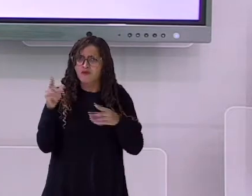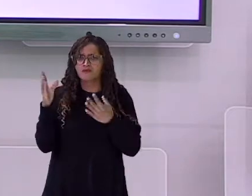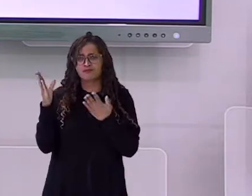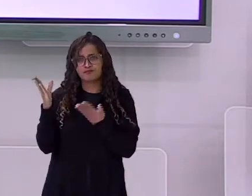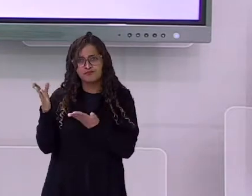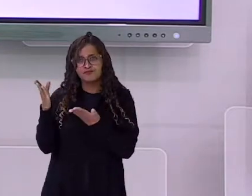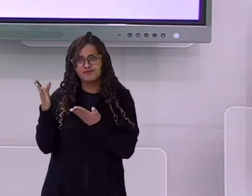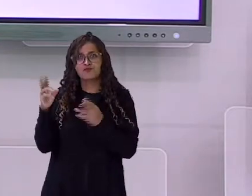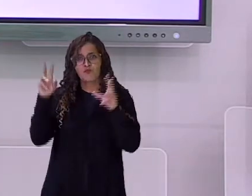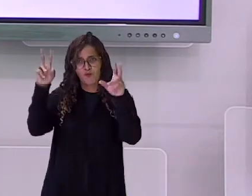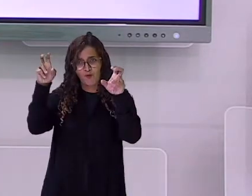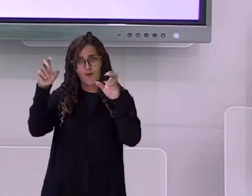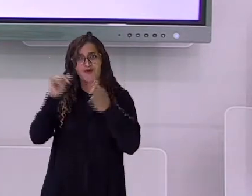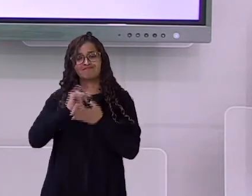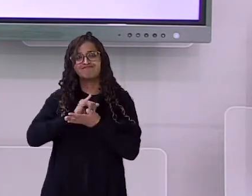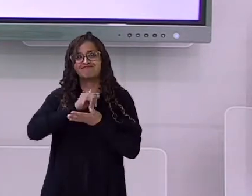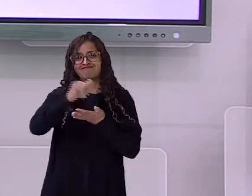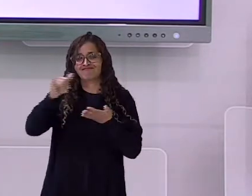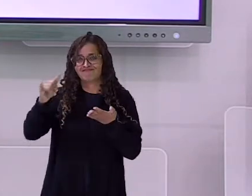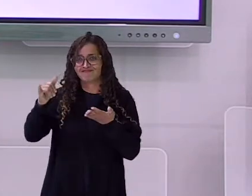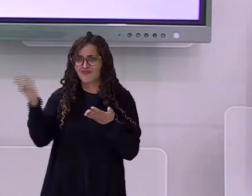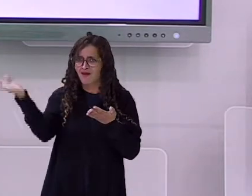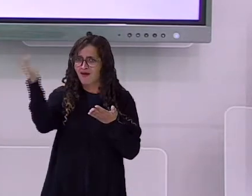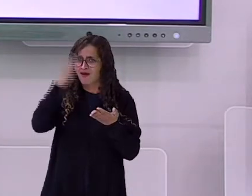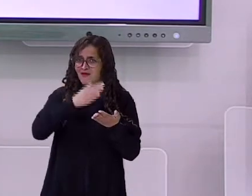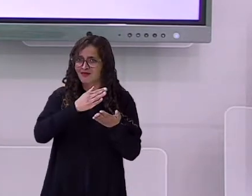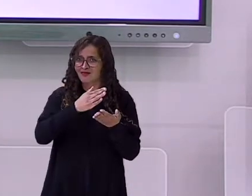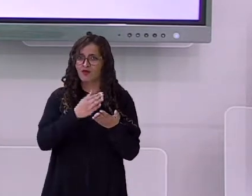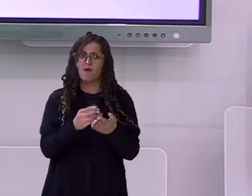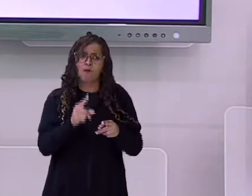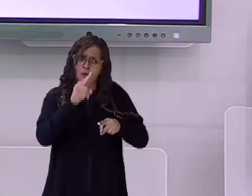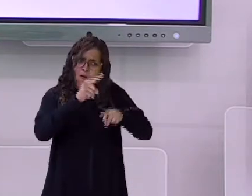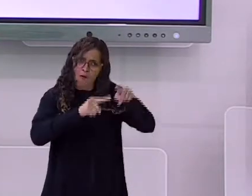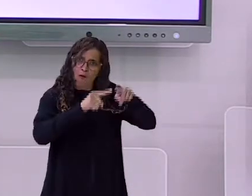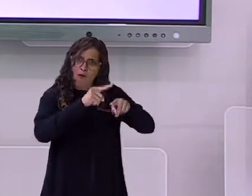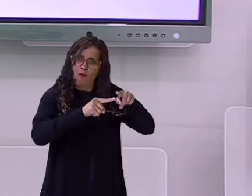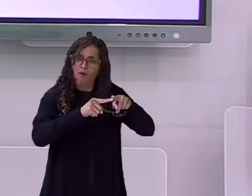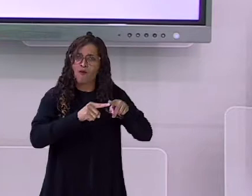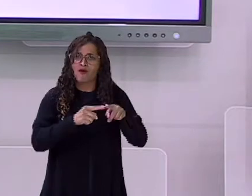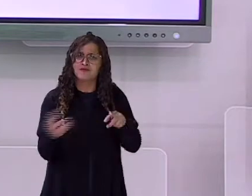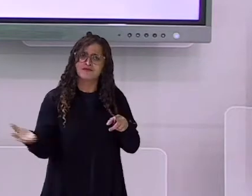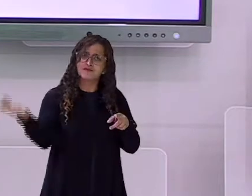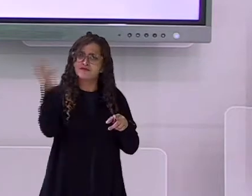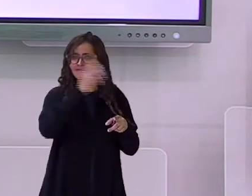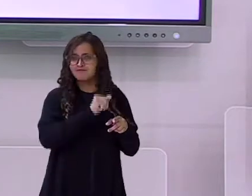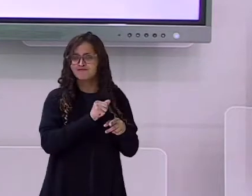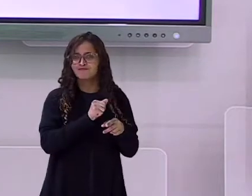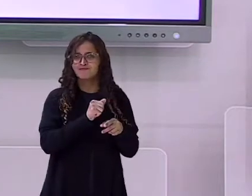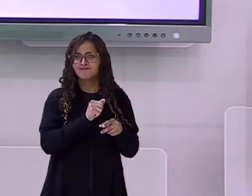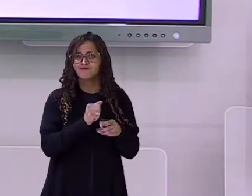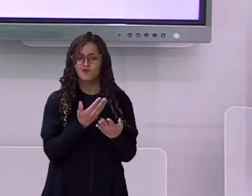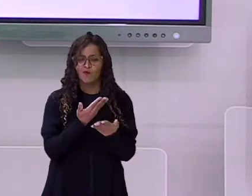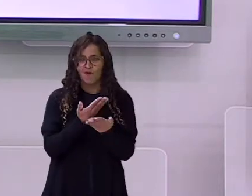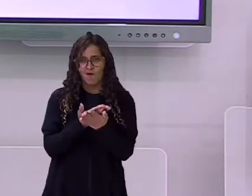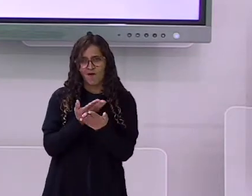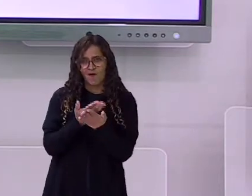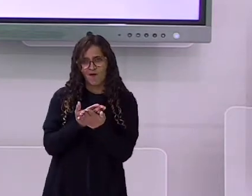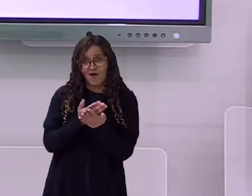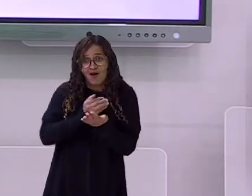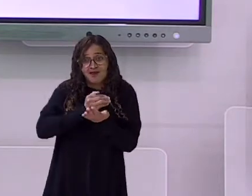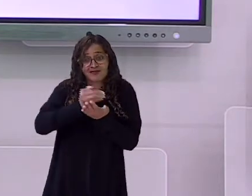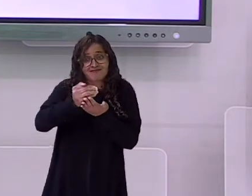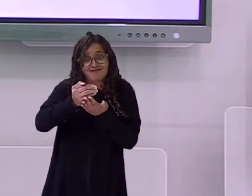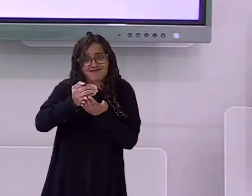estaremos falando sobre eles. Então, vem junto, pegue o seu material, pegue as suas atividades, porque a nossa aula